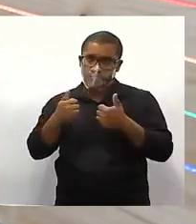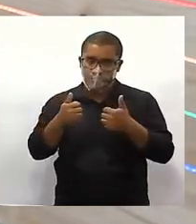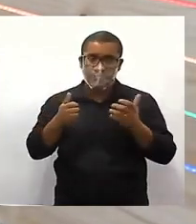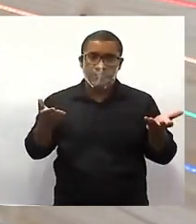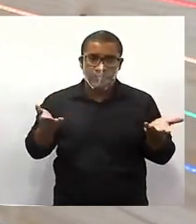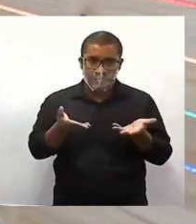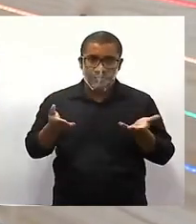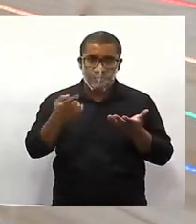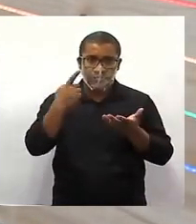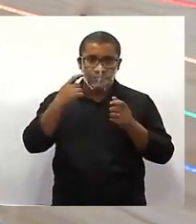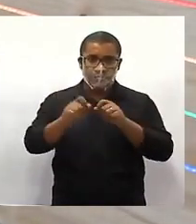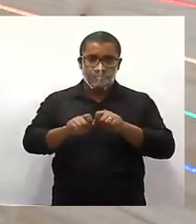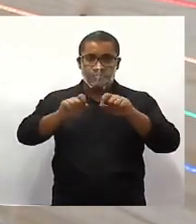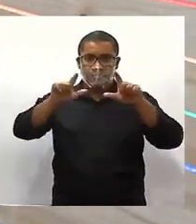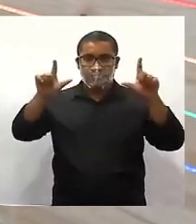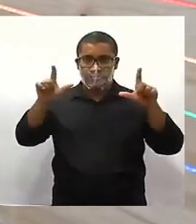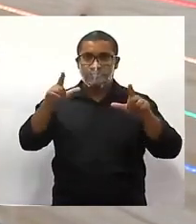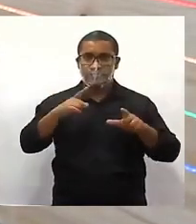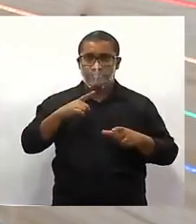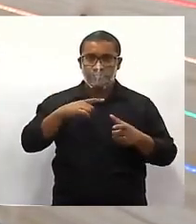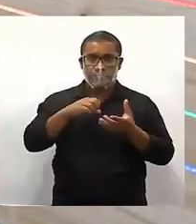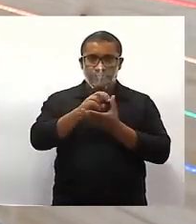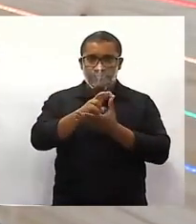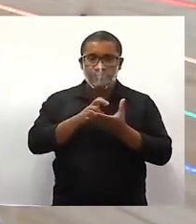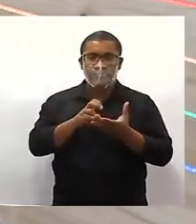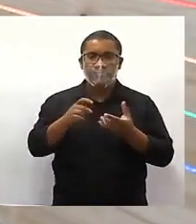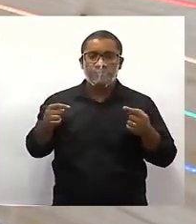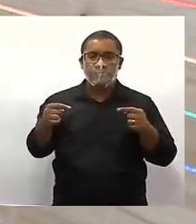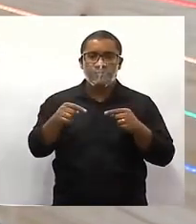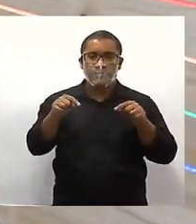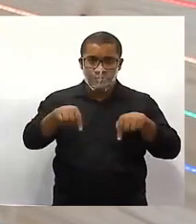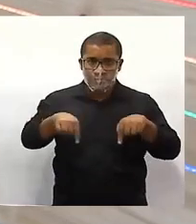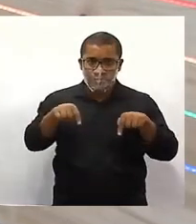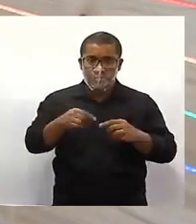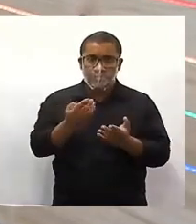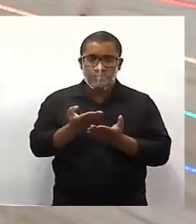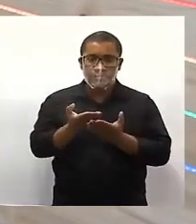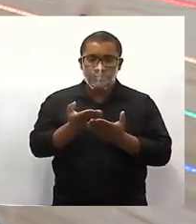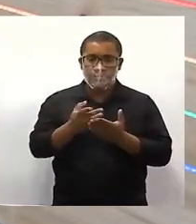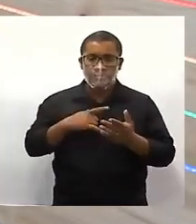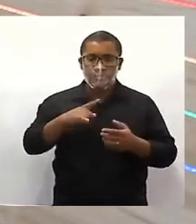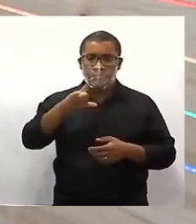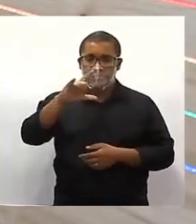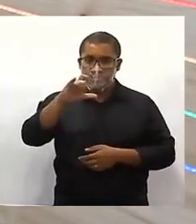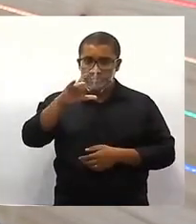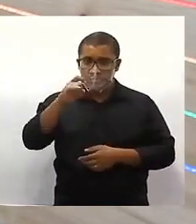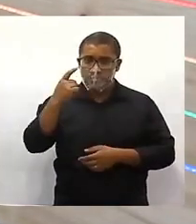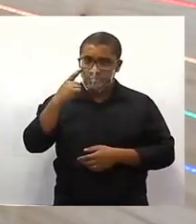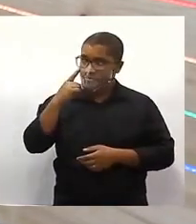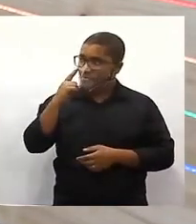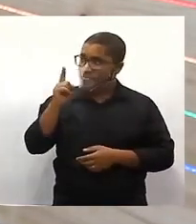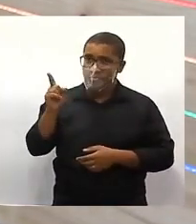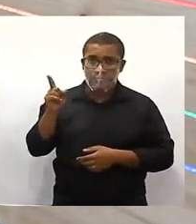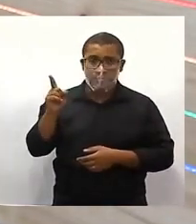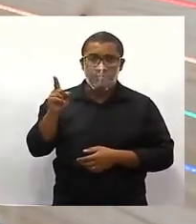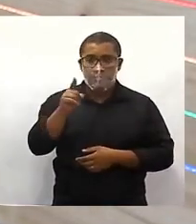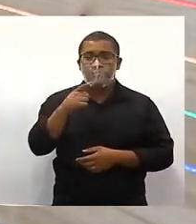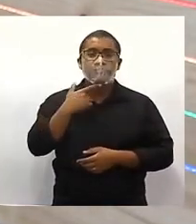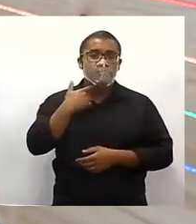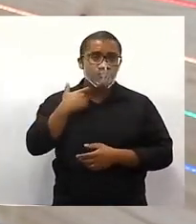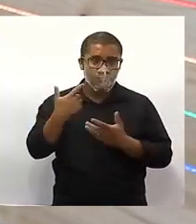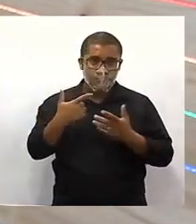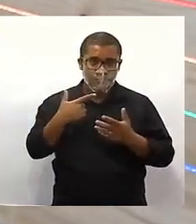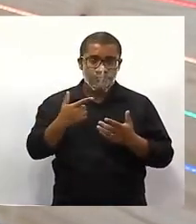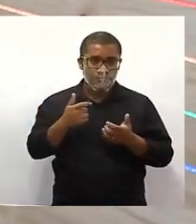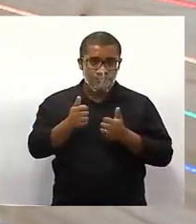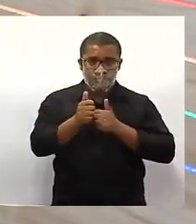aí na tela, ó lá, o nosso EducaPE de hoje, tá? Tá aí o meu Instagram, caso você queira me seguir nas